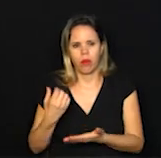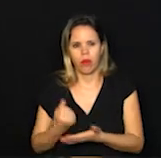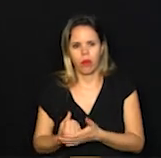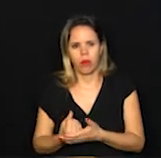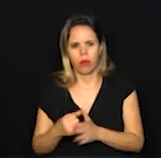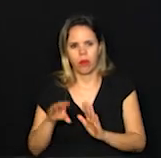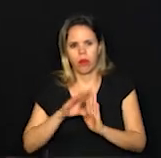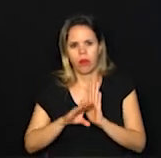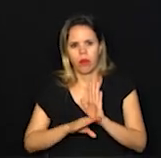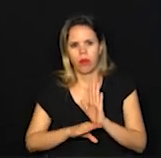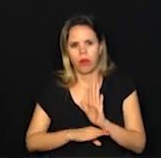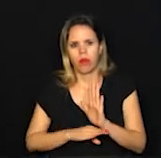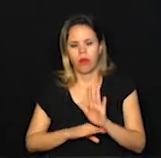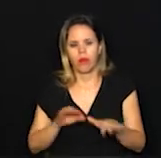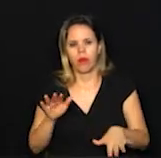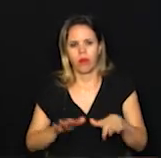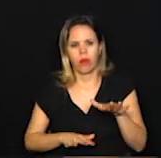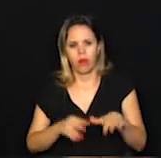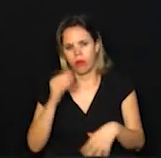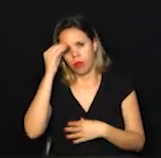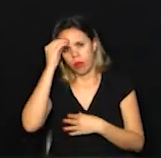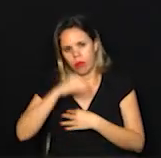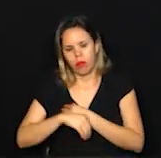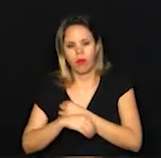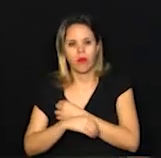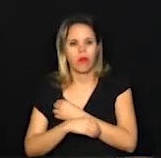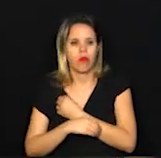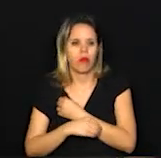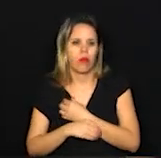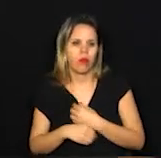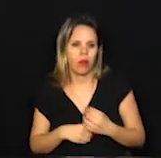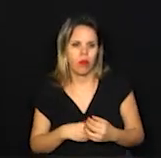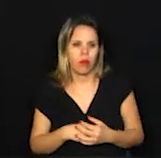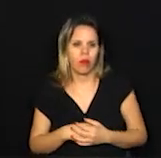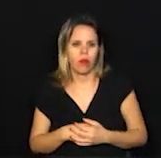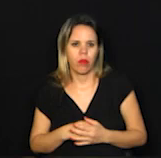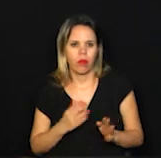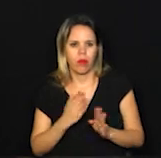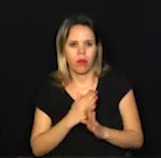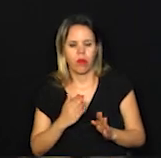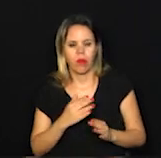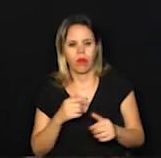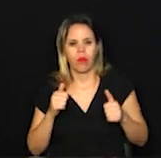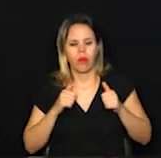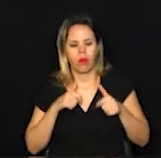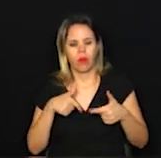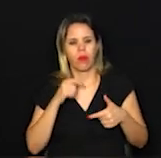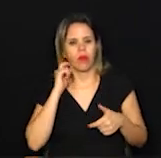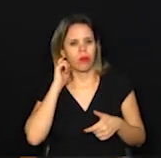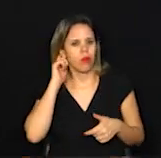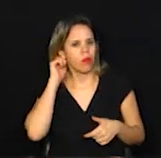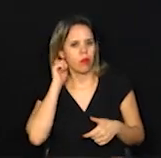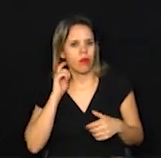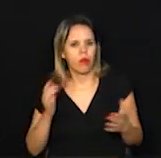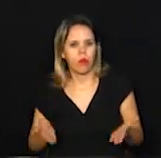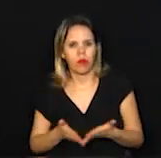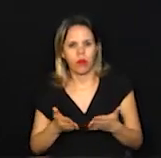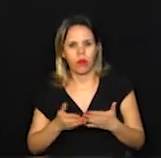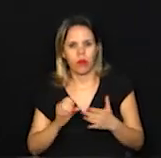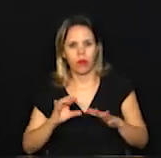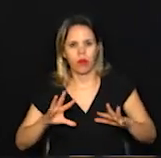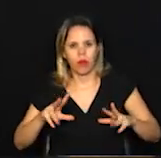naquele programa, eu talvez desisto e entro na armadilha do desemprego ou da pobreza. Mas se